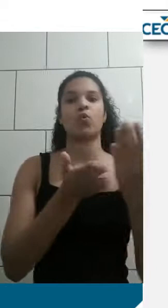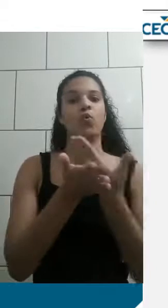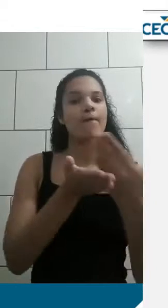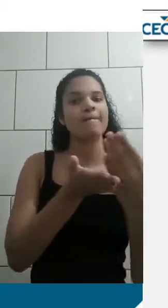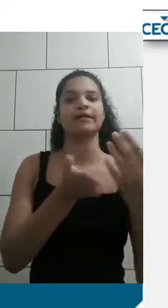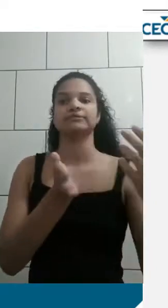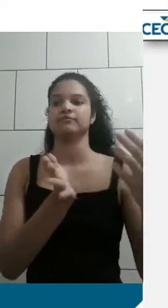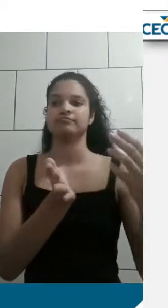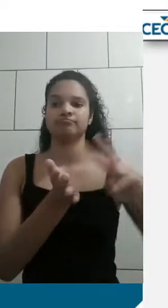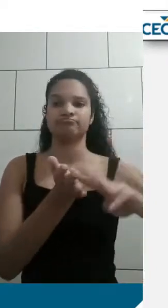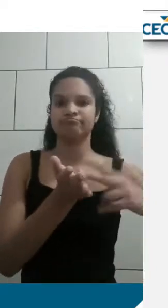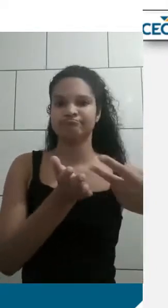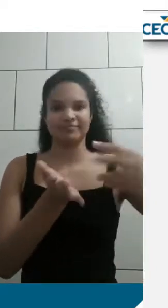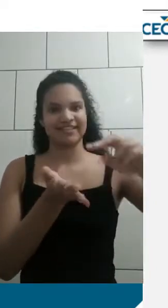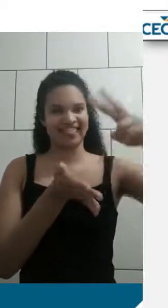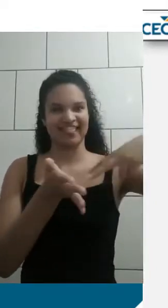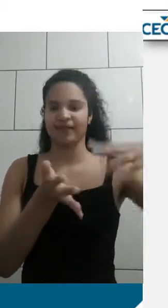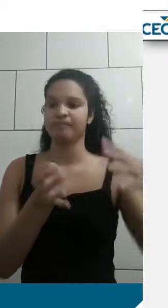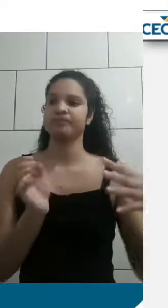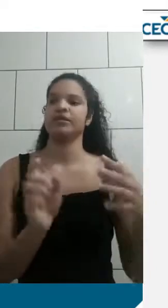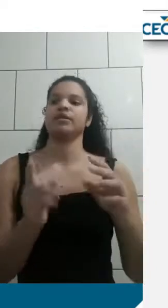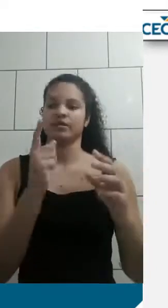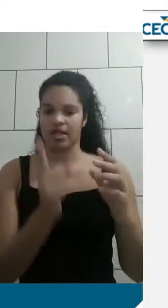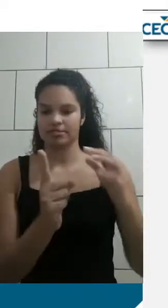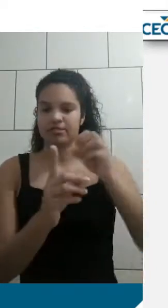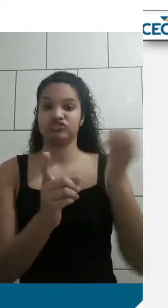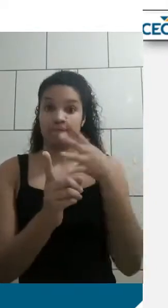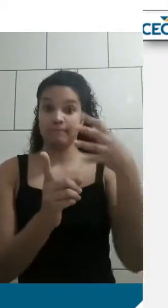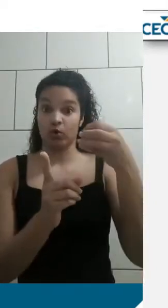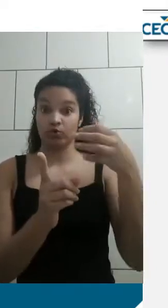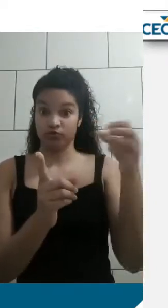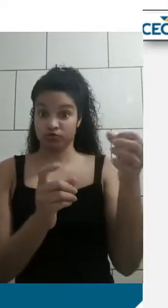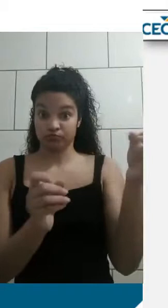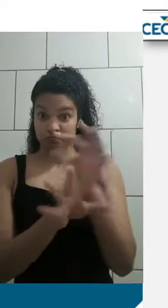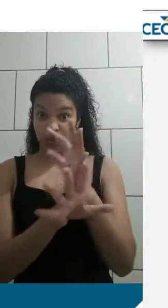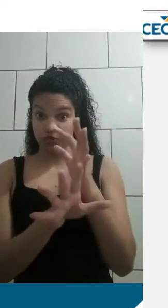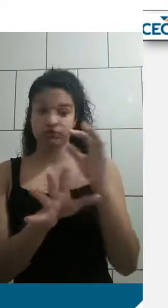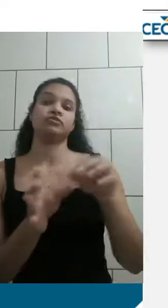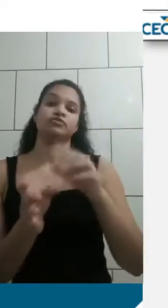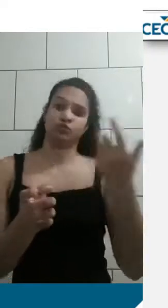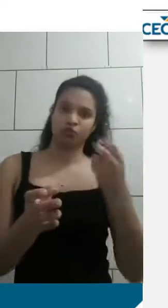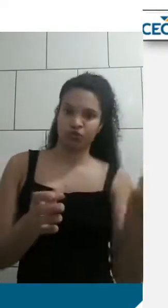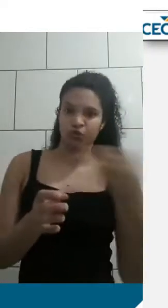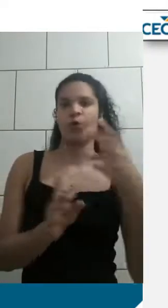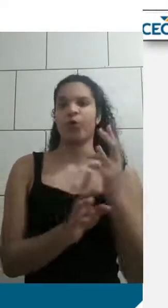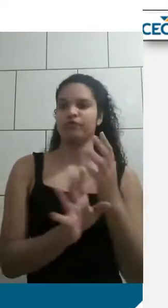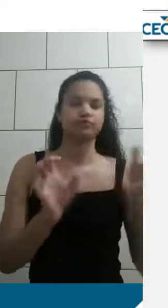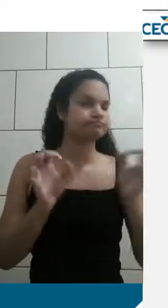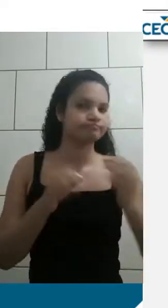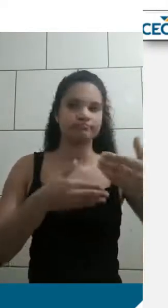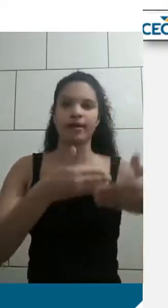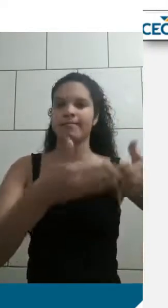transportador, mais uma vez, traz o aminoácido correspondente e ocorre formação de ligação peptídica. Esse